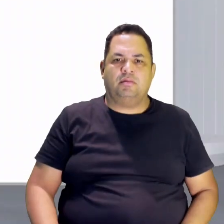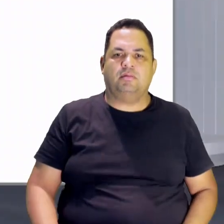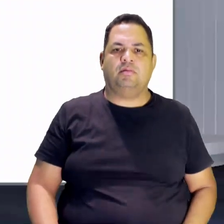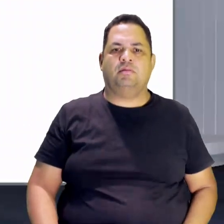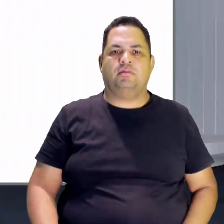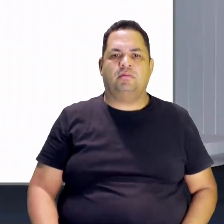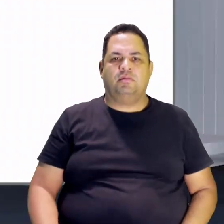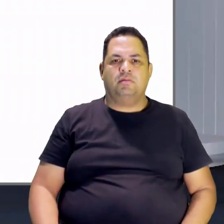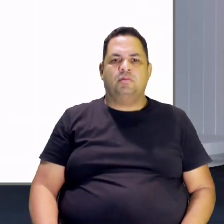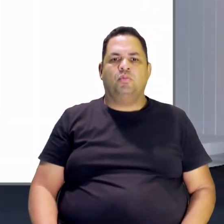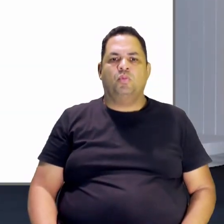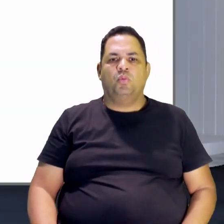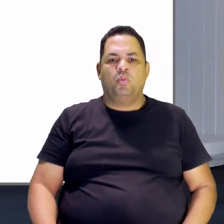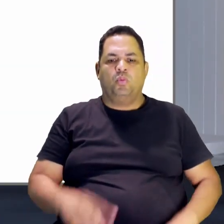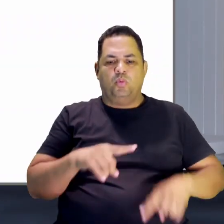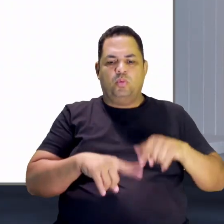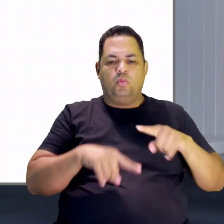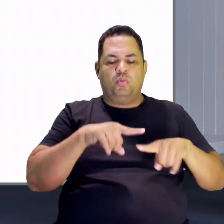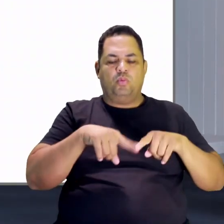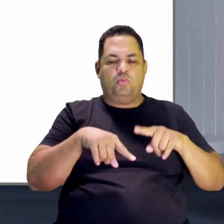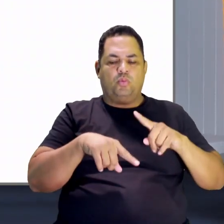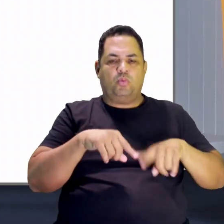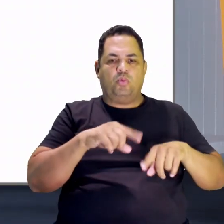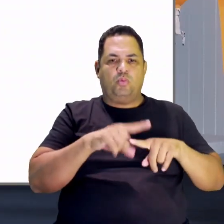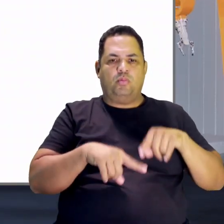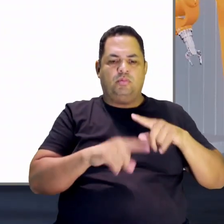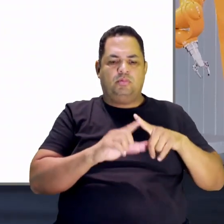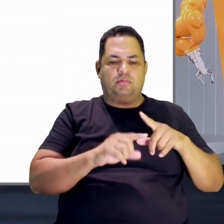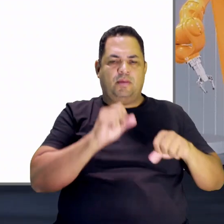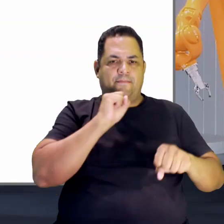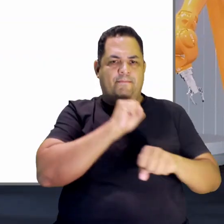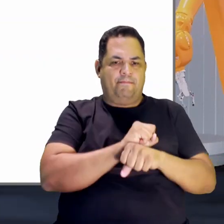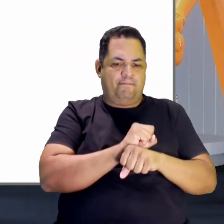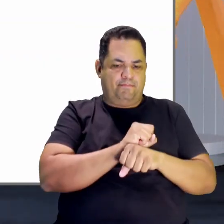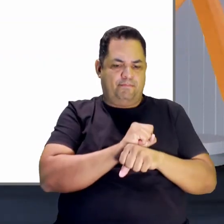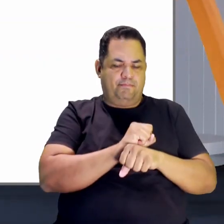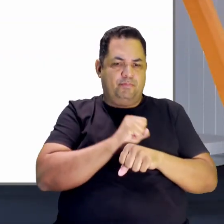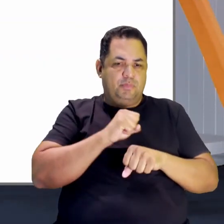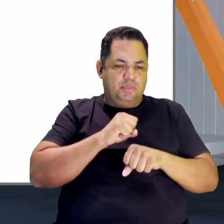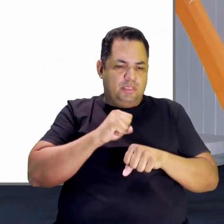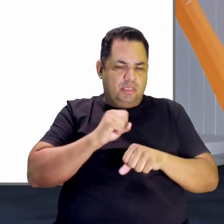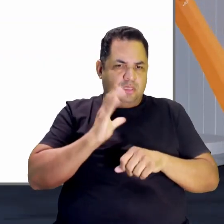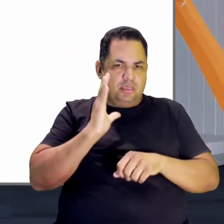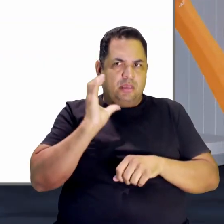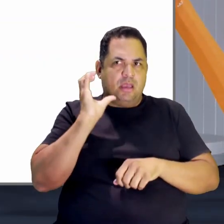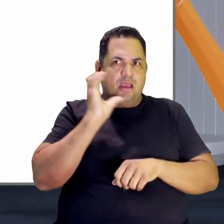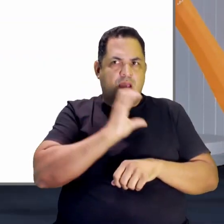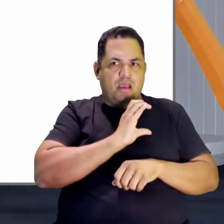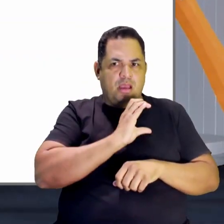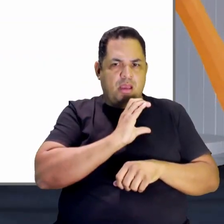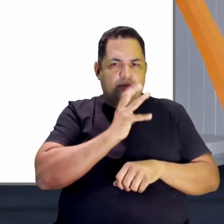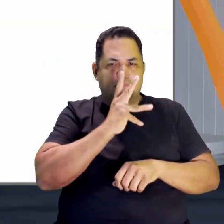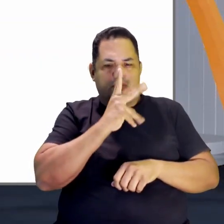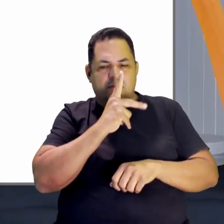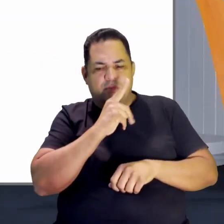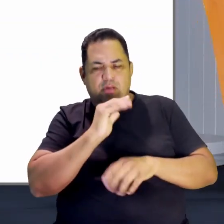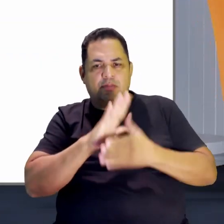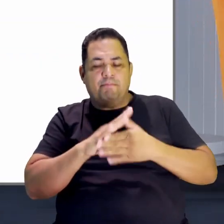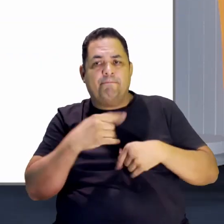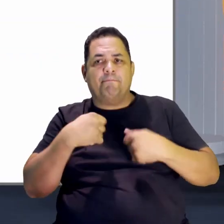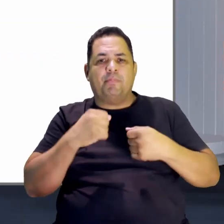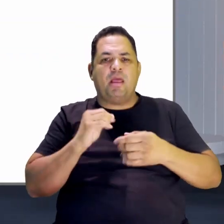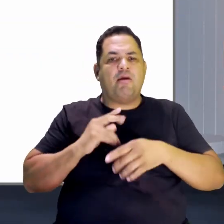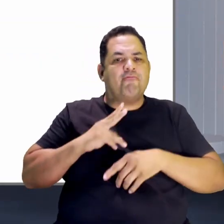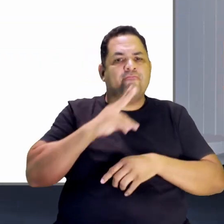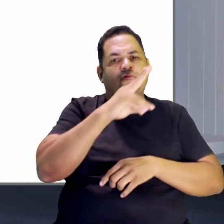está parado. Quer que ele saia devagarinho, você precisa de uma força. Quer que ele saia mais rápido, precisa de uma força maior. Porque